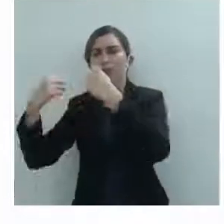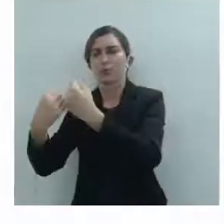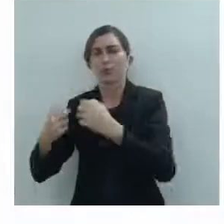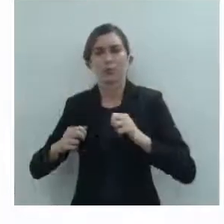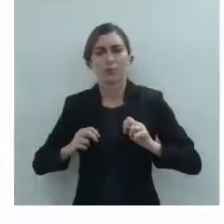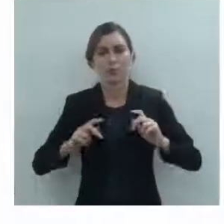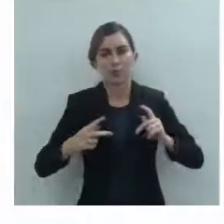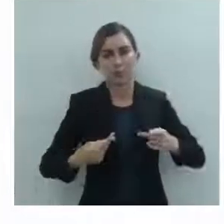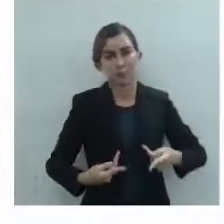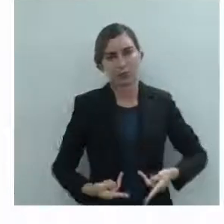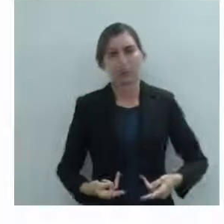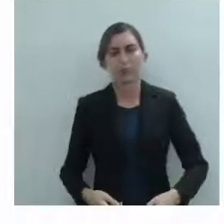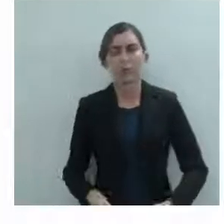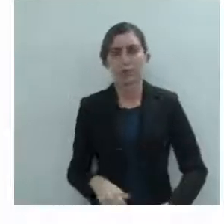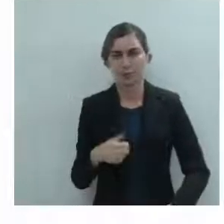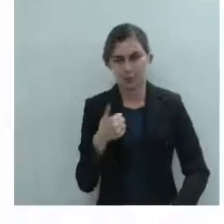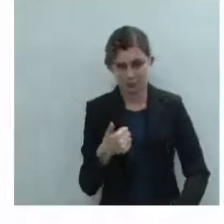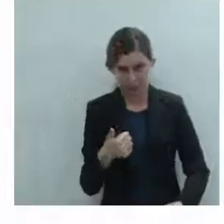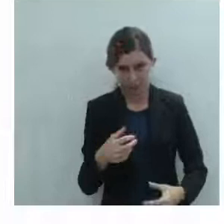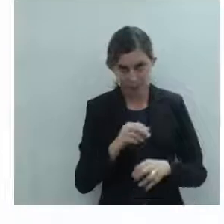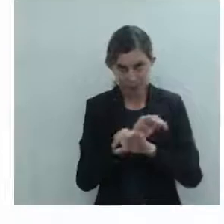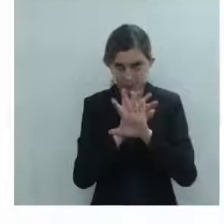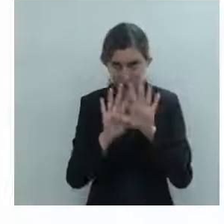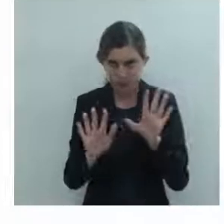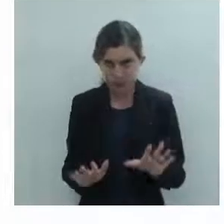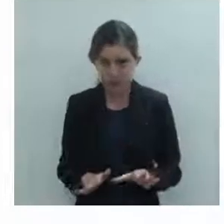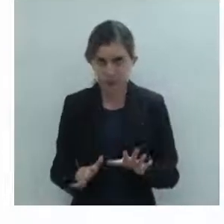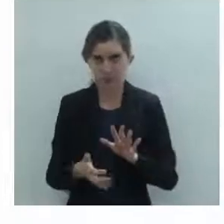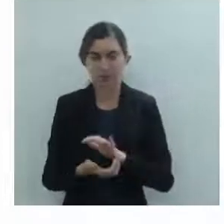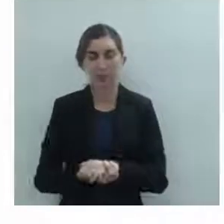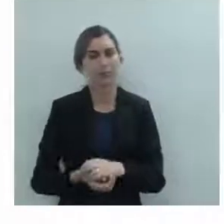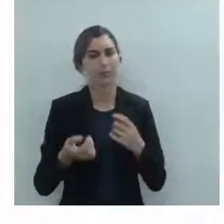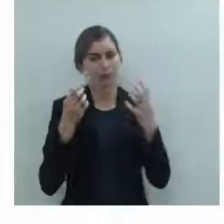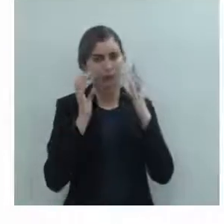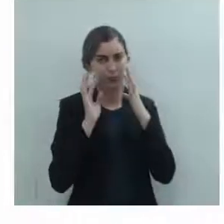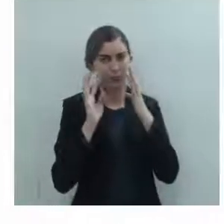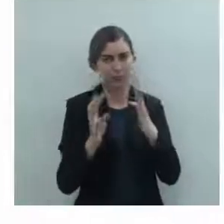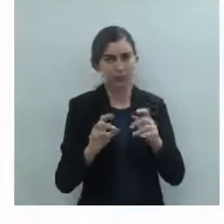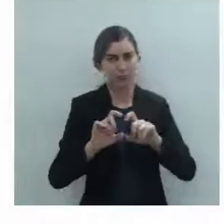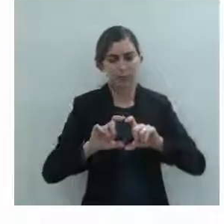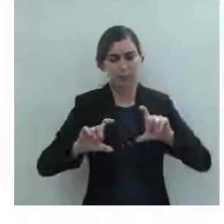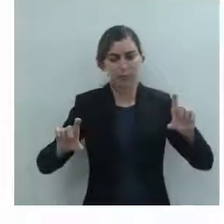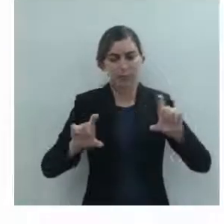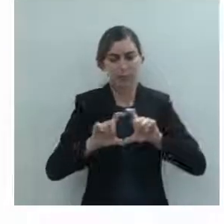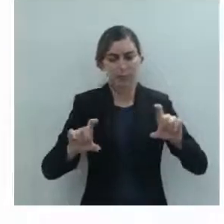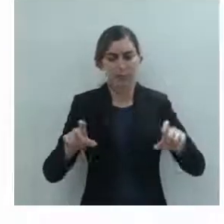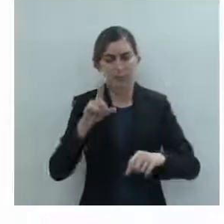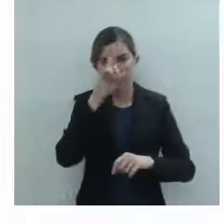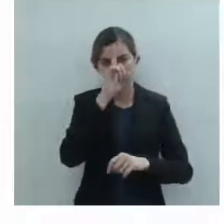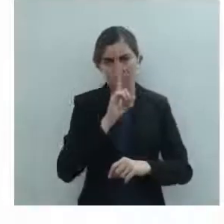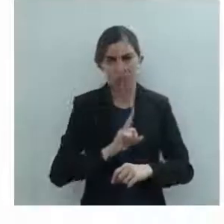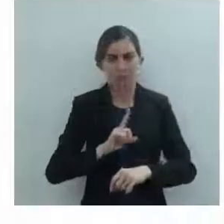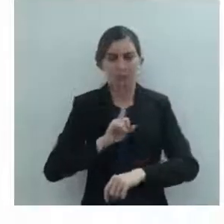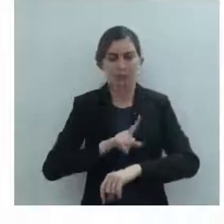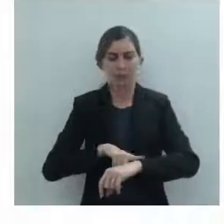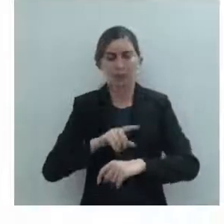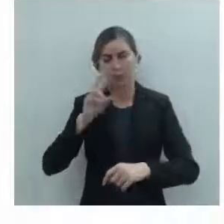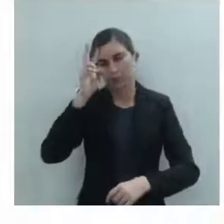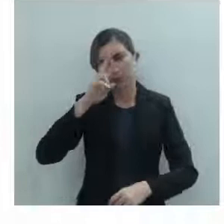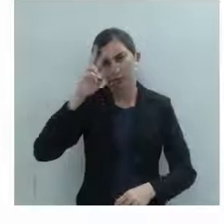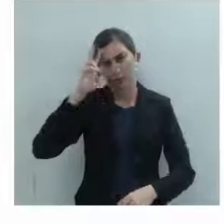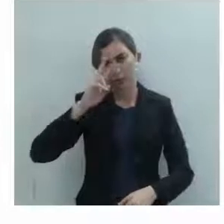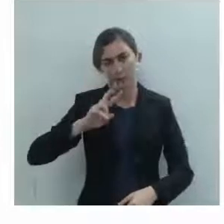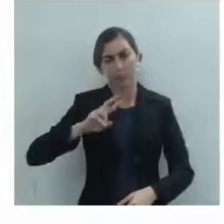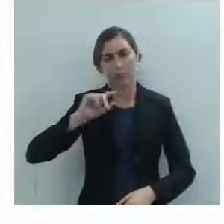humanas bacana Ficou claro observa o quadro Amarelo mais uma vez o tempo histórico